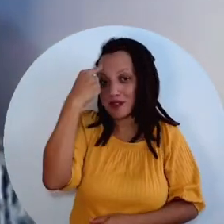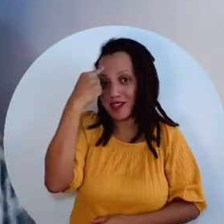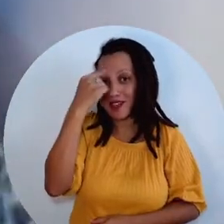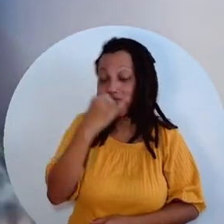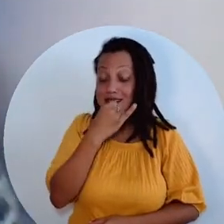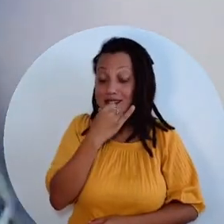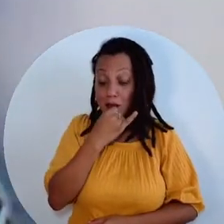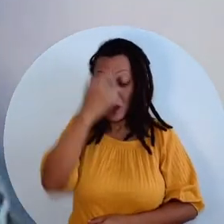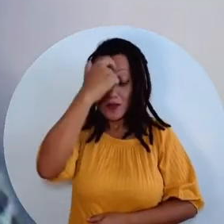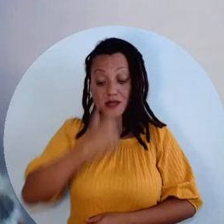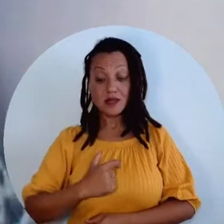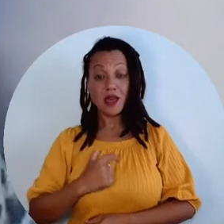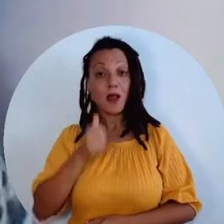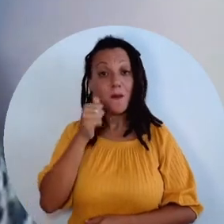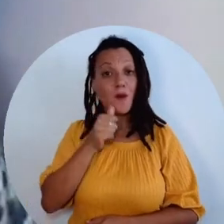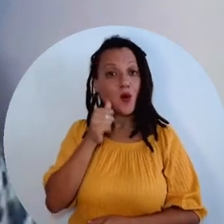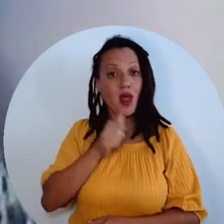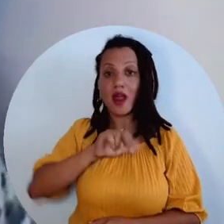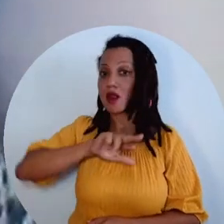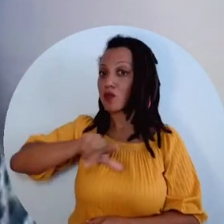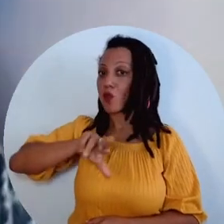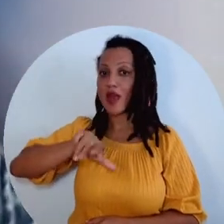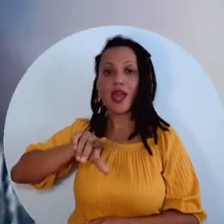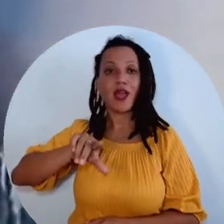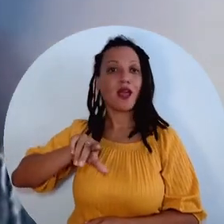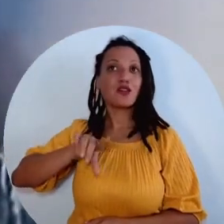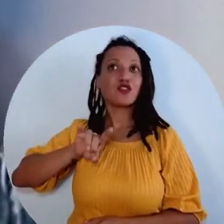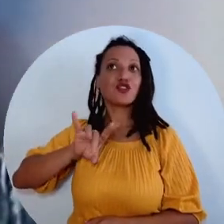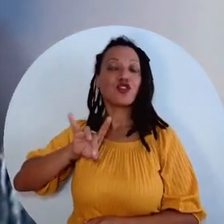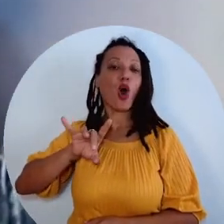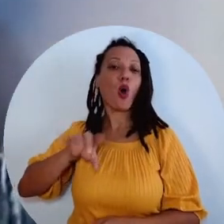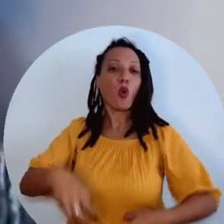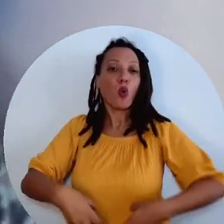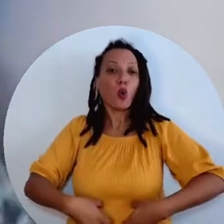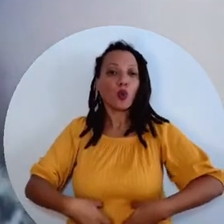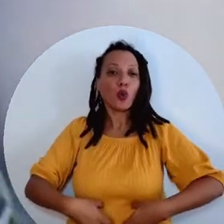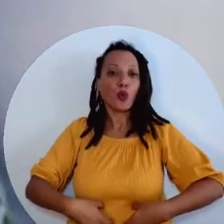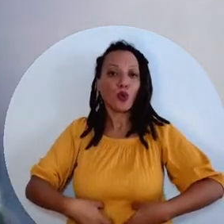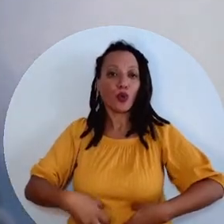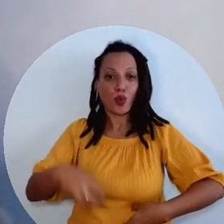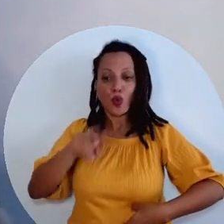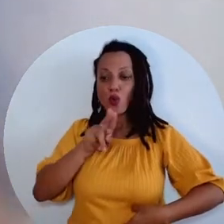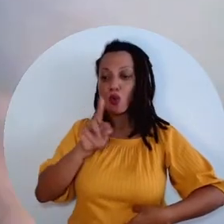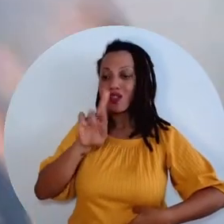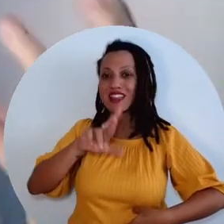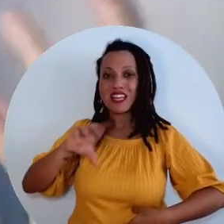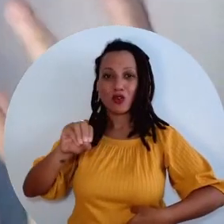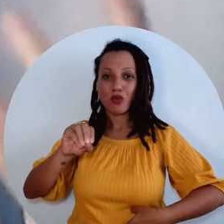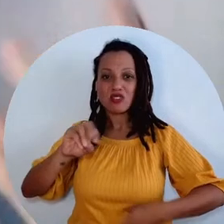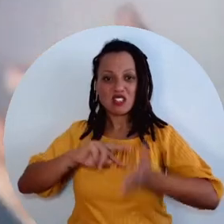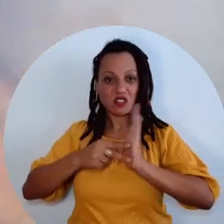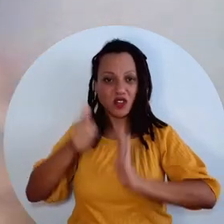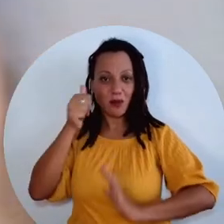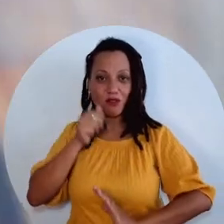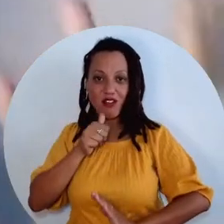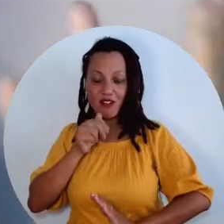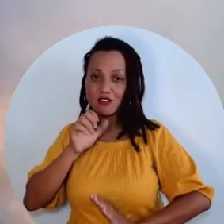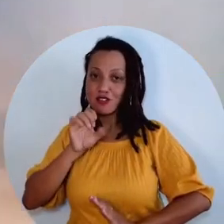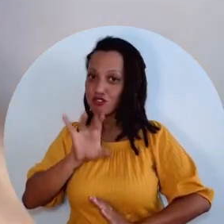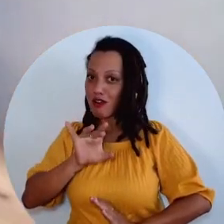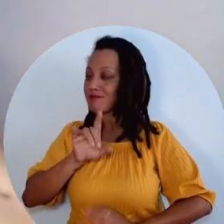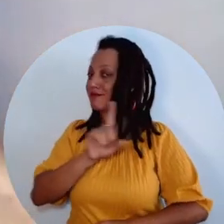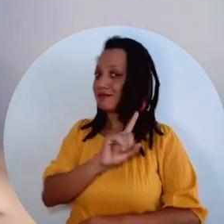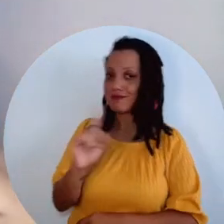ser mulher não está necessariamente ligado ao útero, né? Então, aí, quando a gente vai